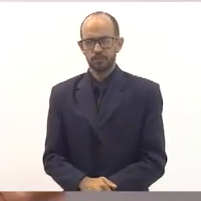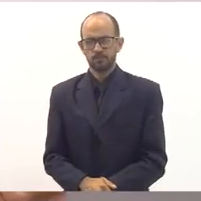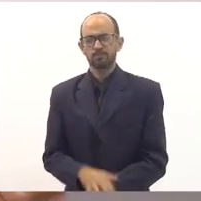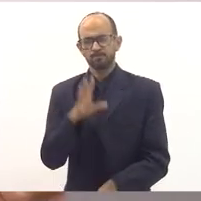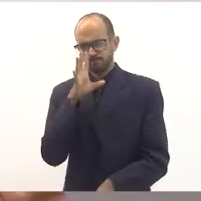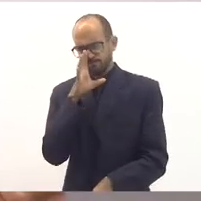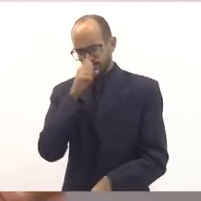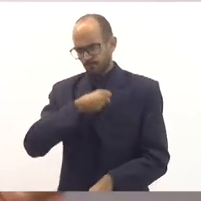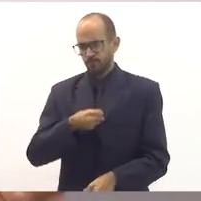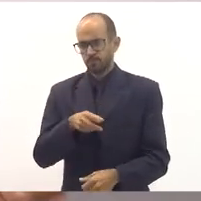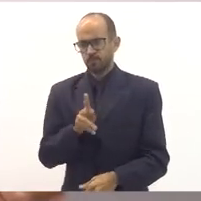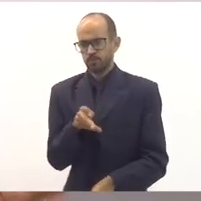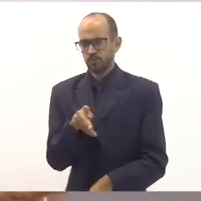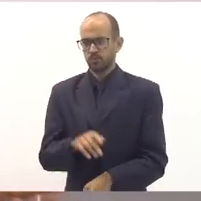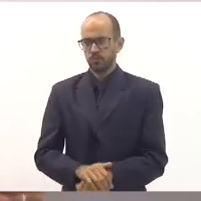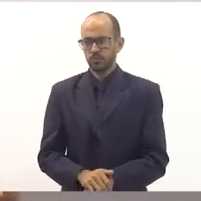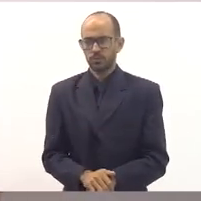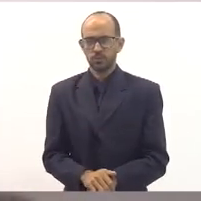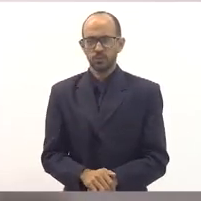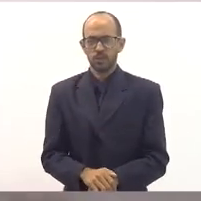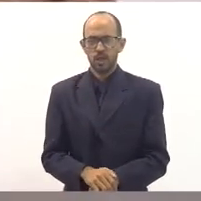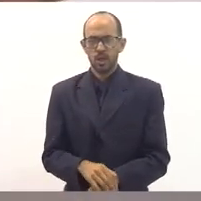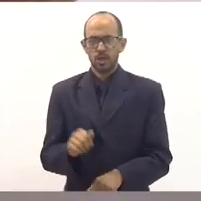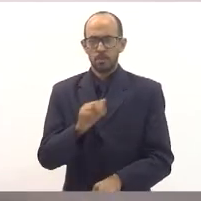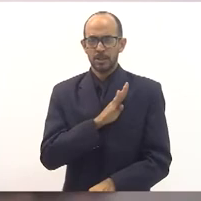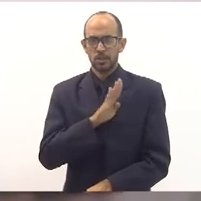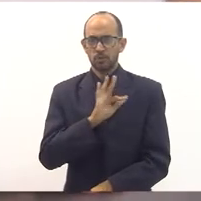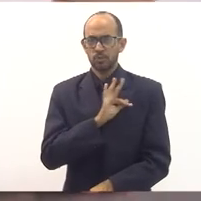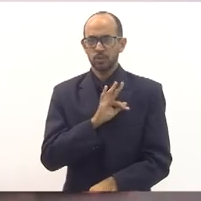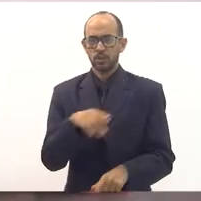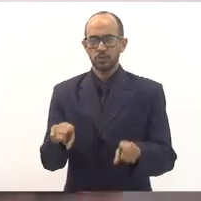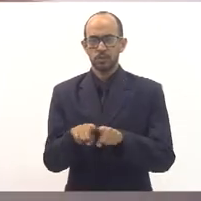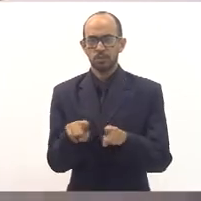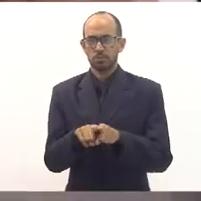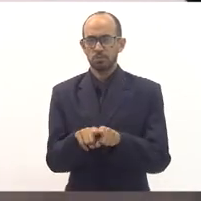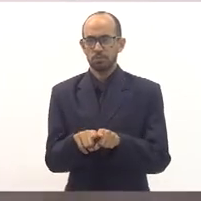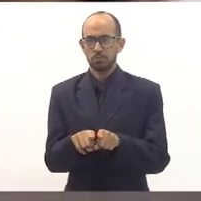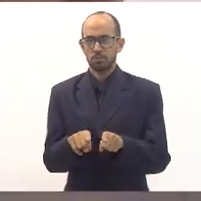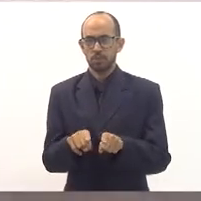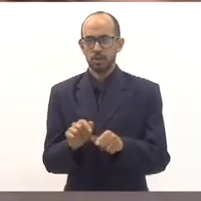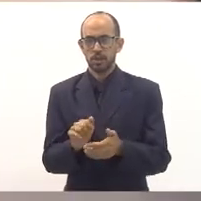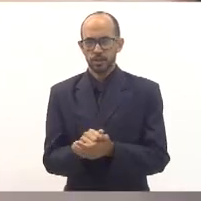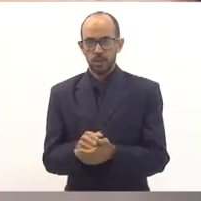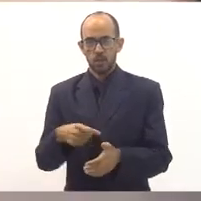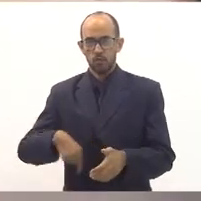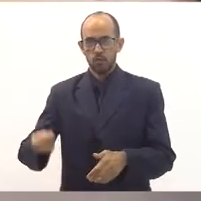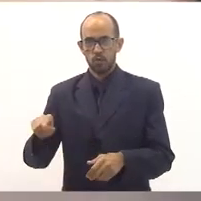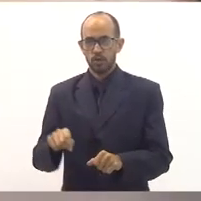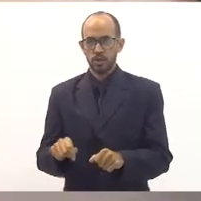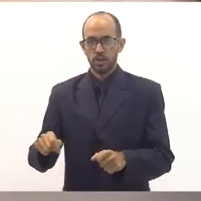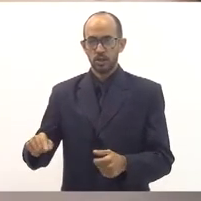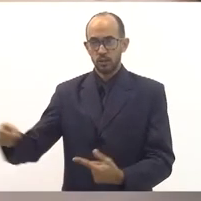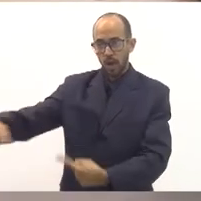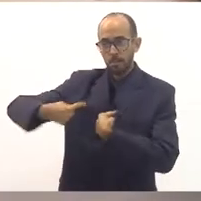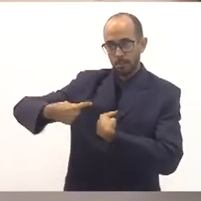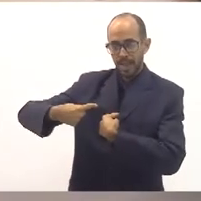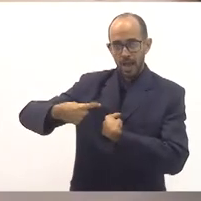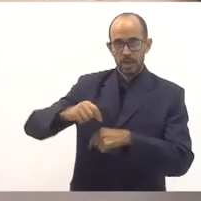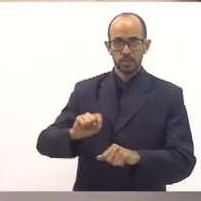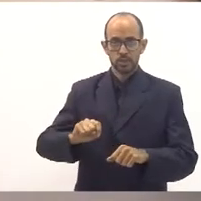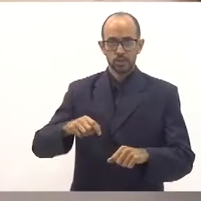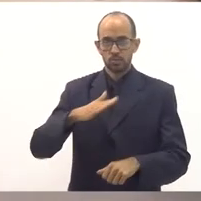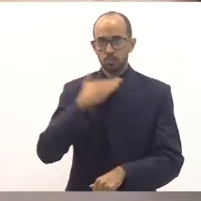Resistindo levei a marcha da maconha para Baixada Fluminense onde fomos ameaçado de morte